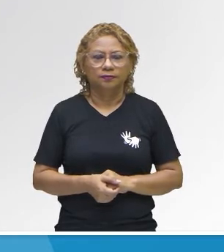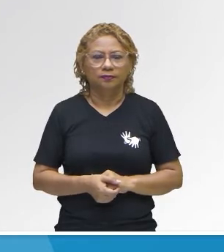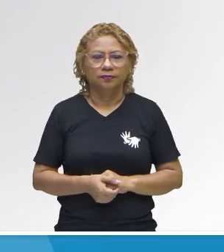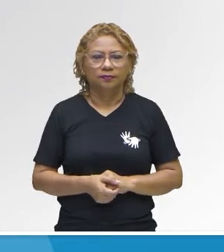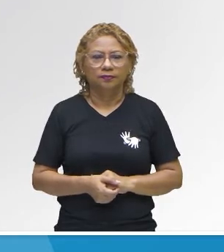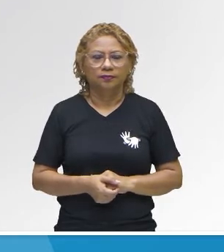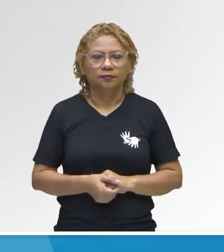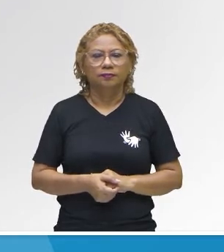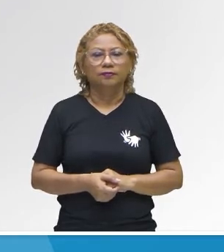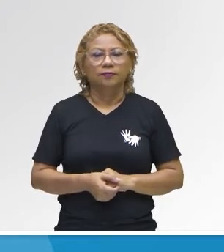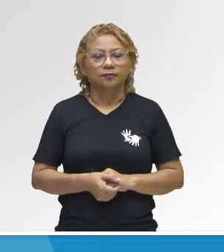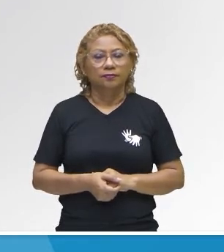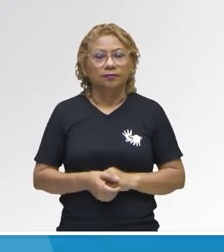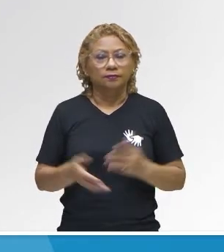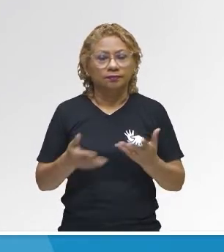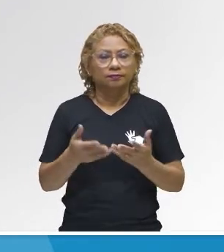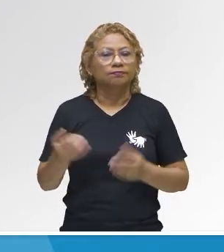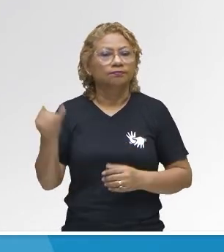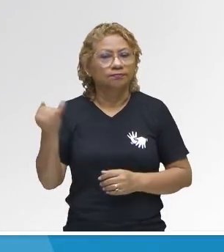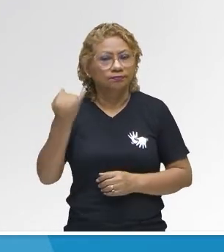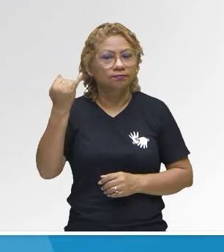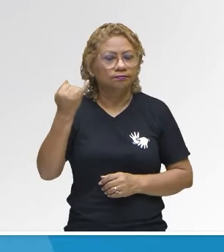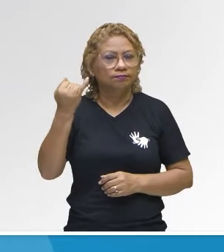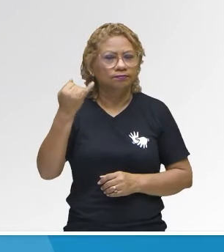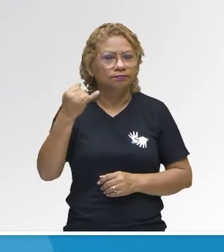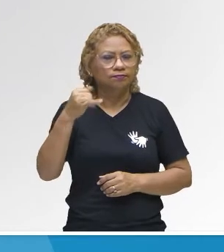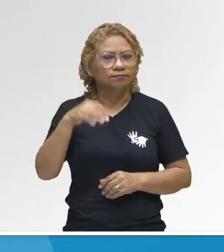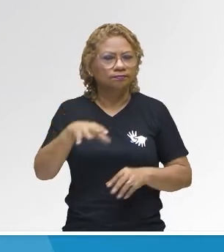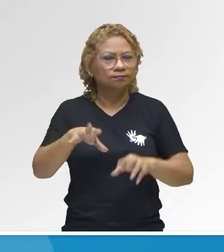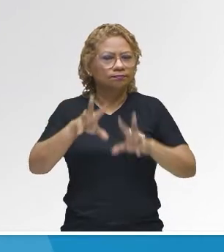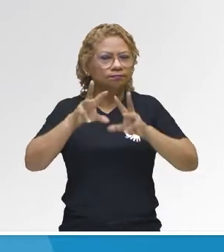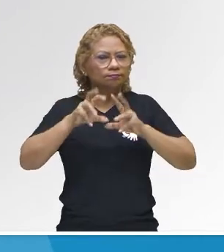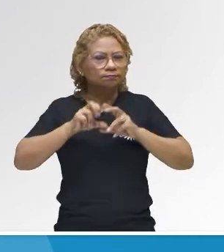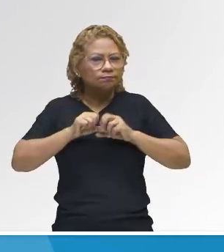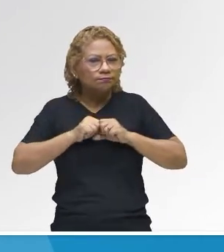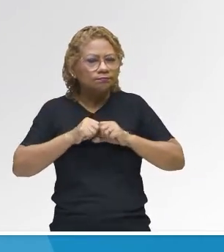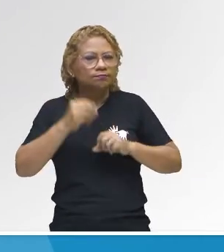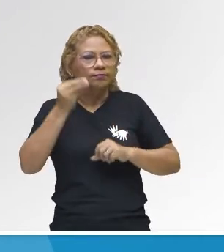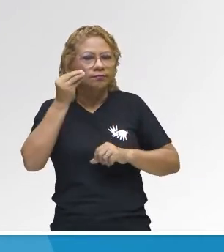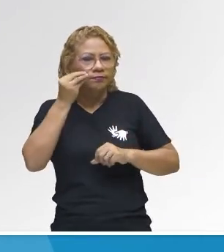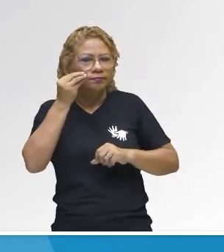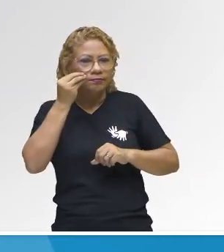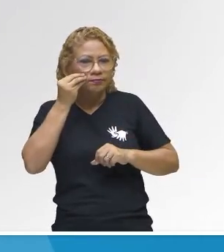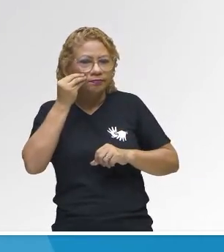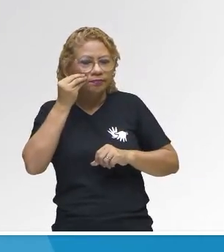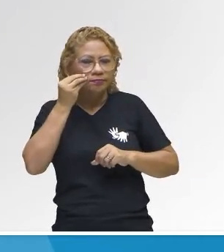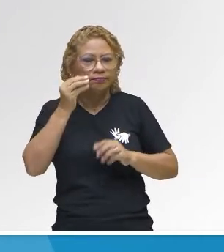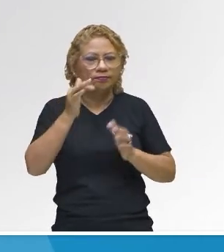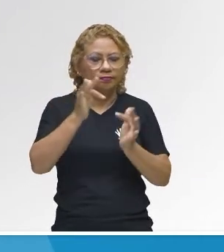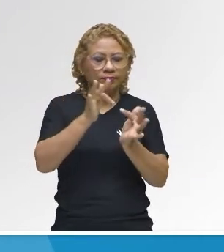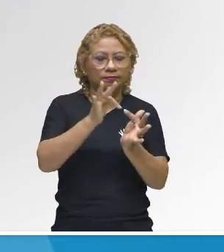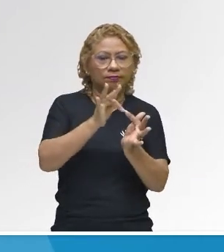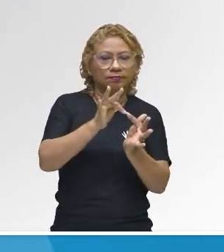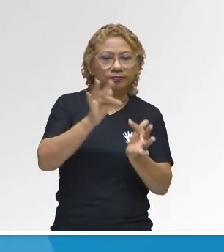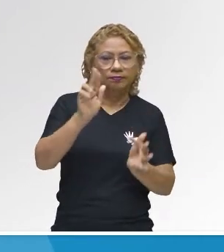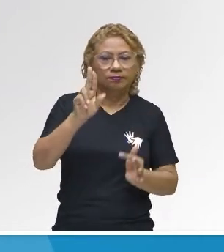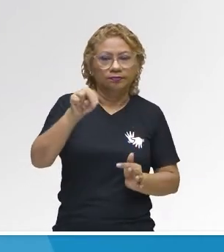Vamos ver a definição da função tangente. Denomina-se função tangente a função definida para